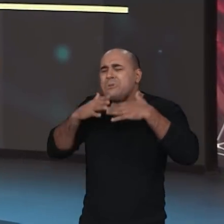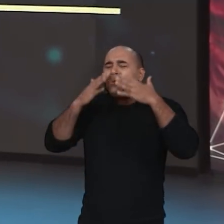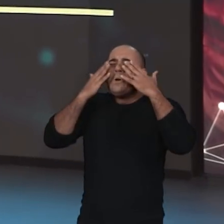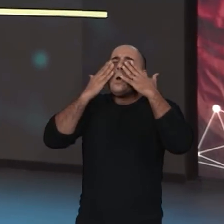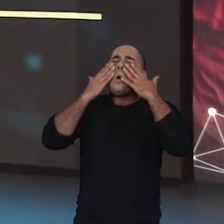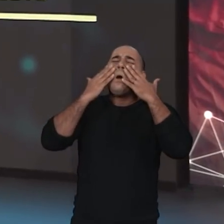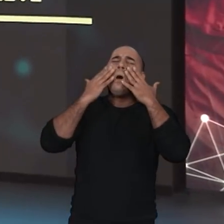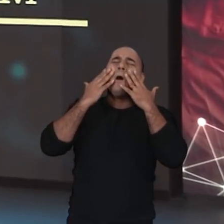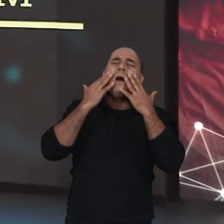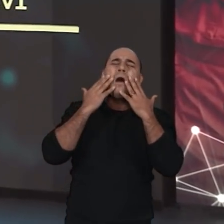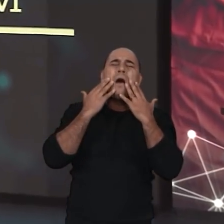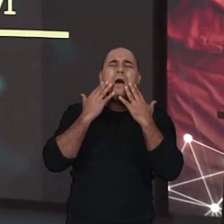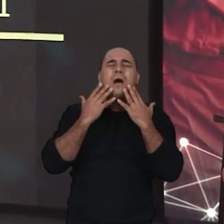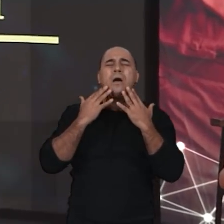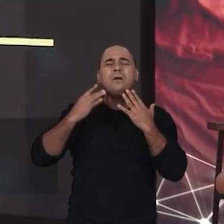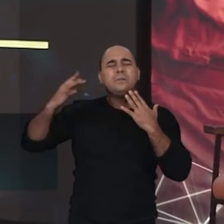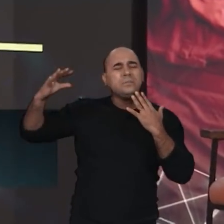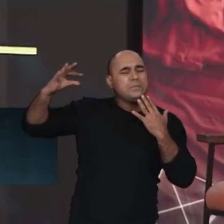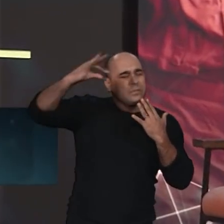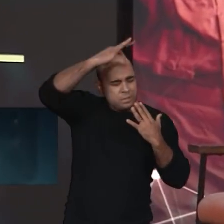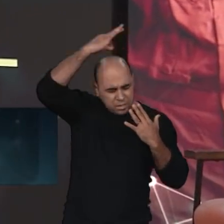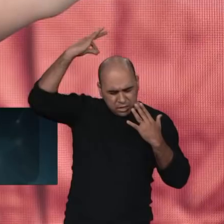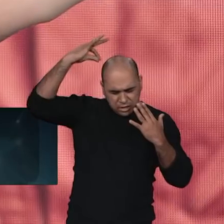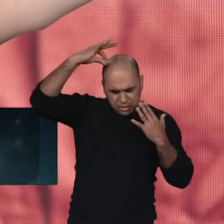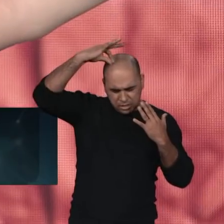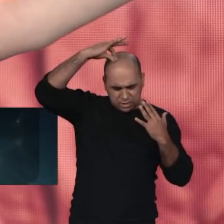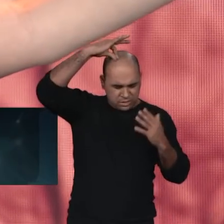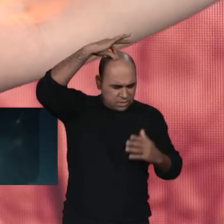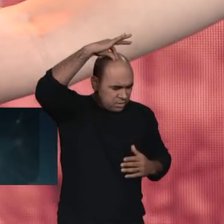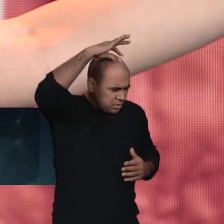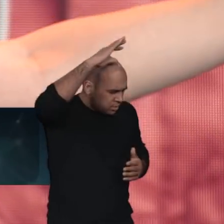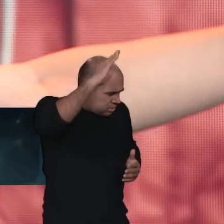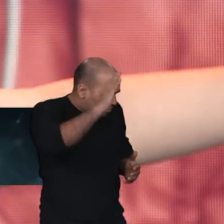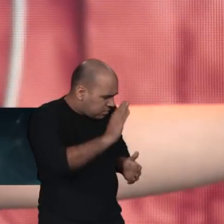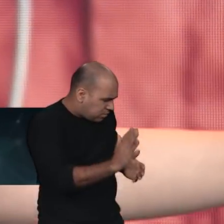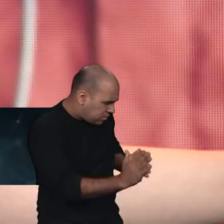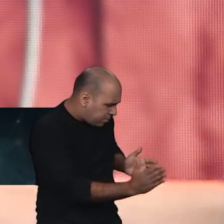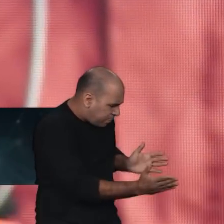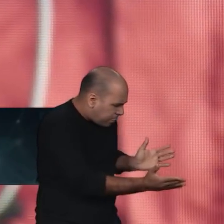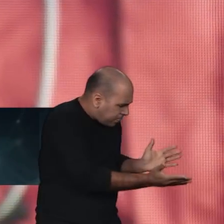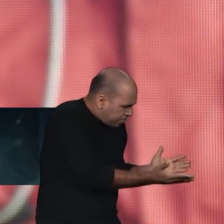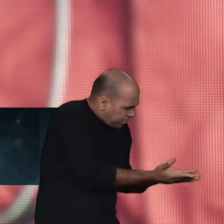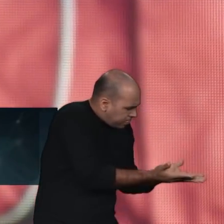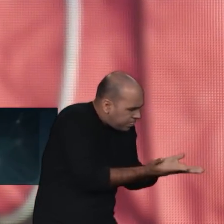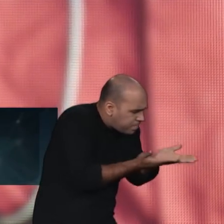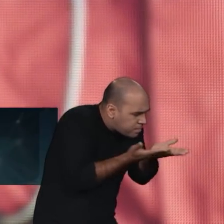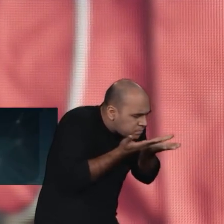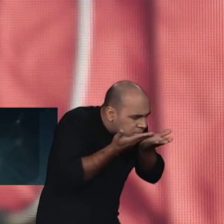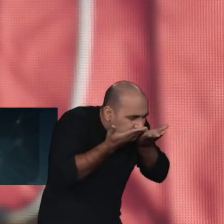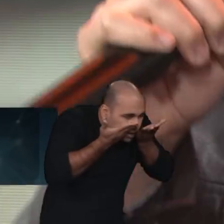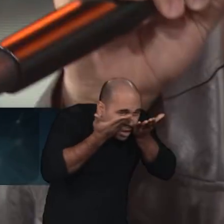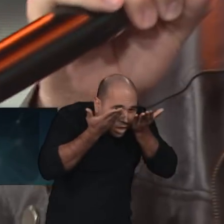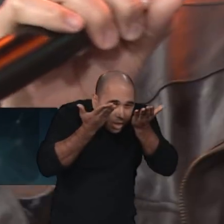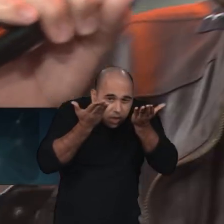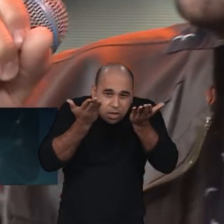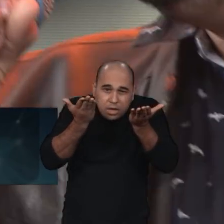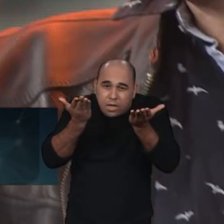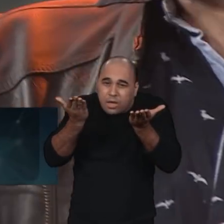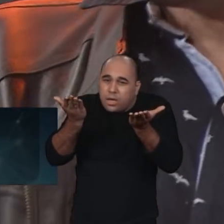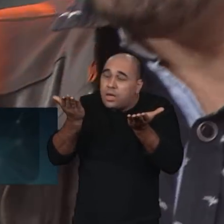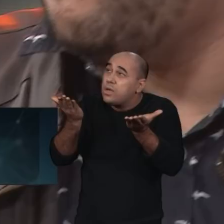Senhor. E o Espírito Santo traduzia o meu choro